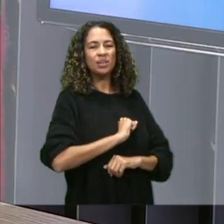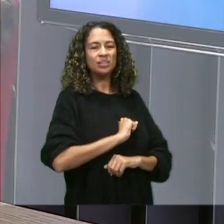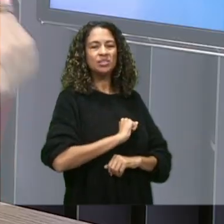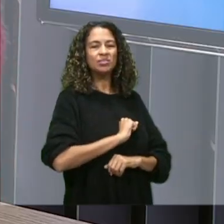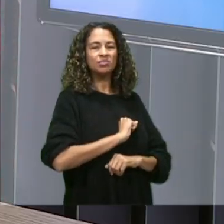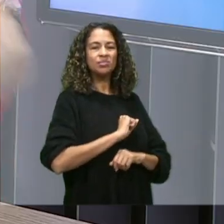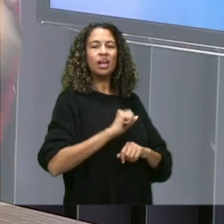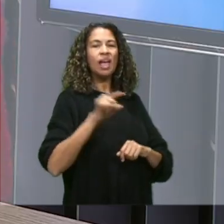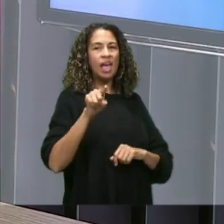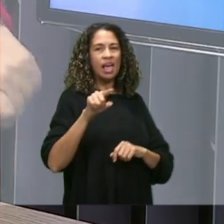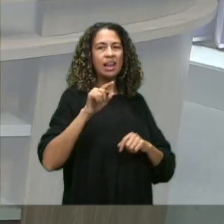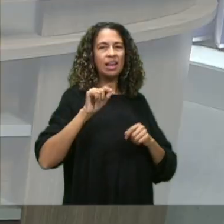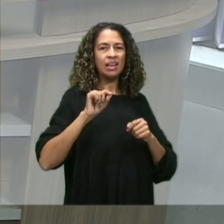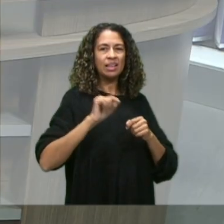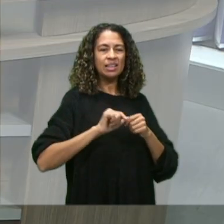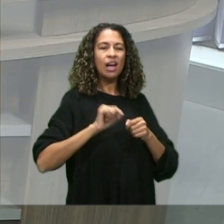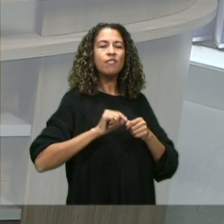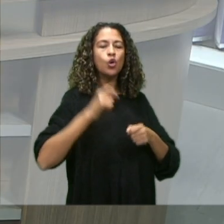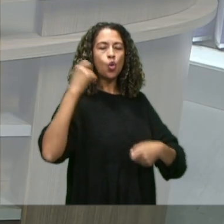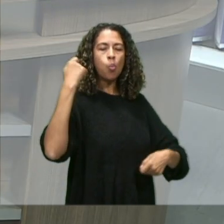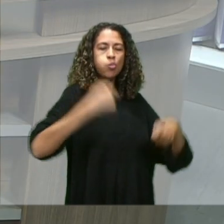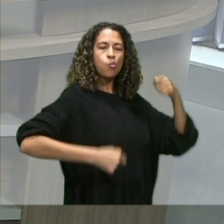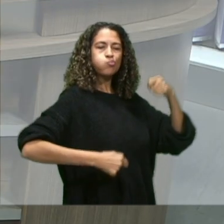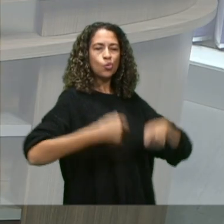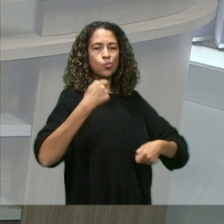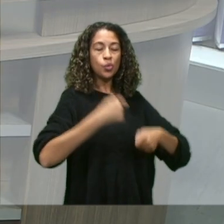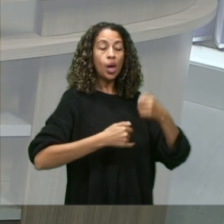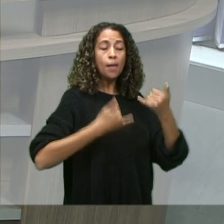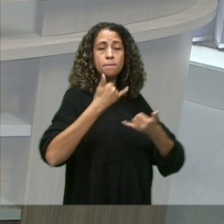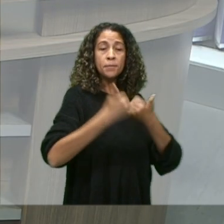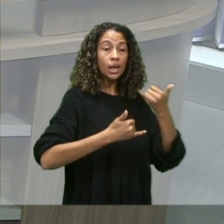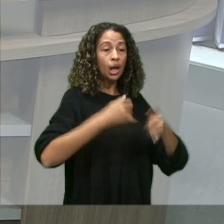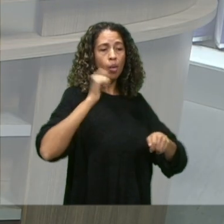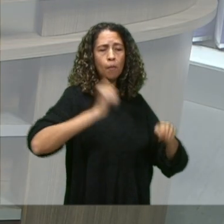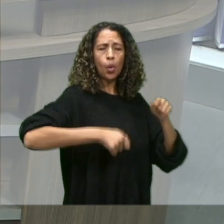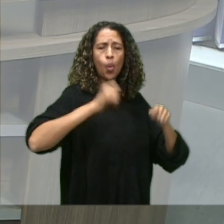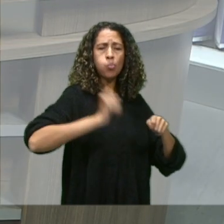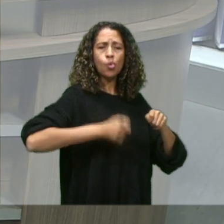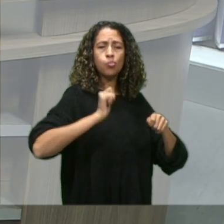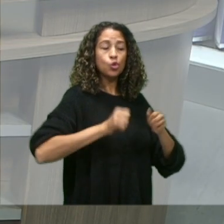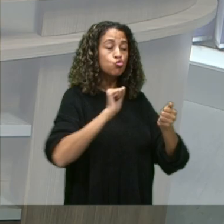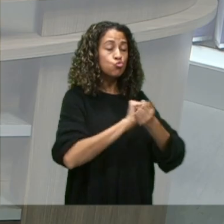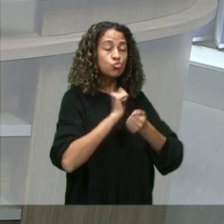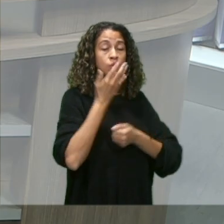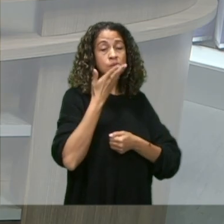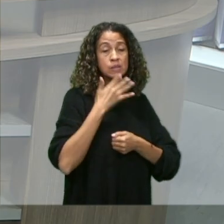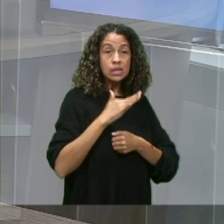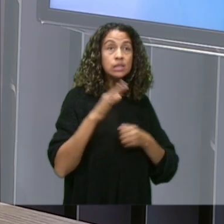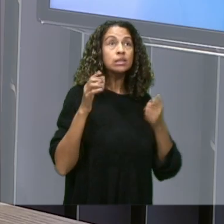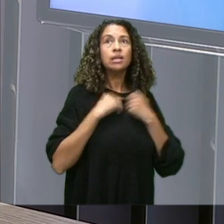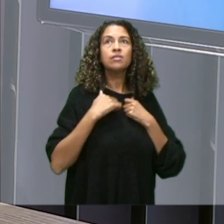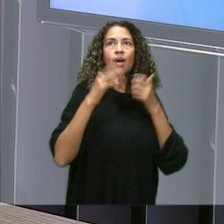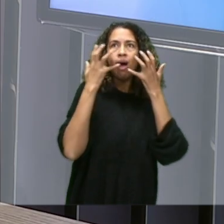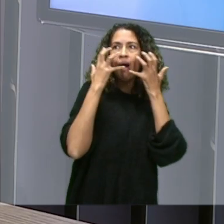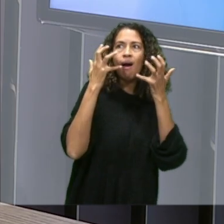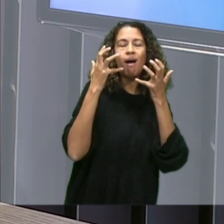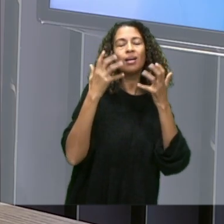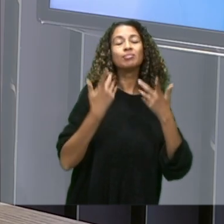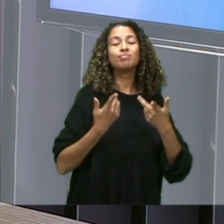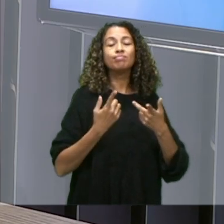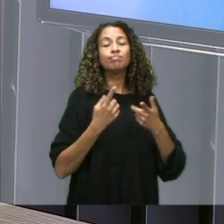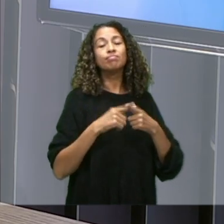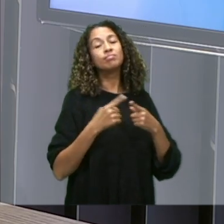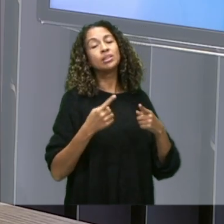que você não sabe, ela carrega um tambor e ela fica batucando lá no meio da criançada, né? E assim, só